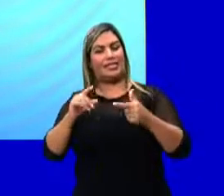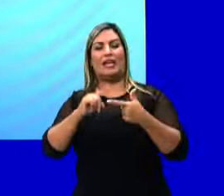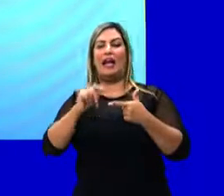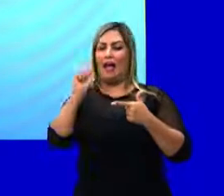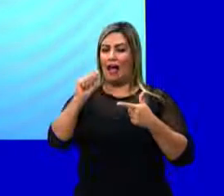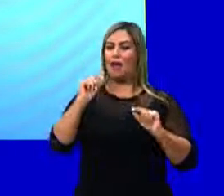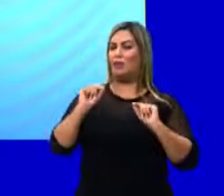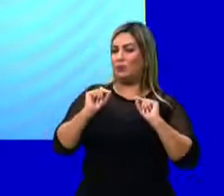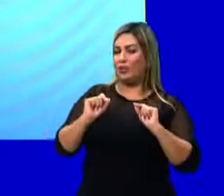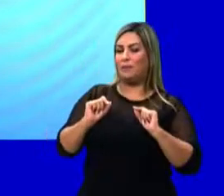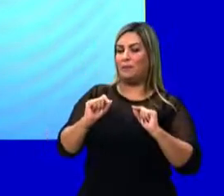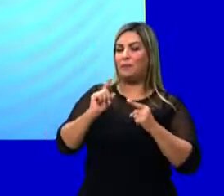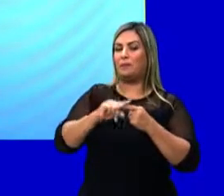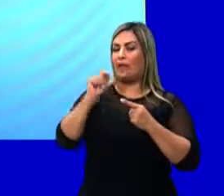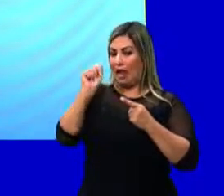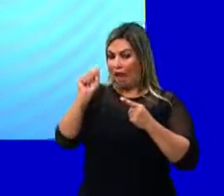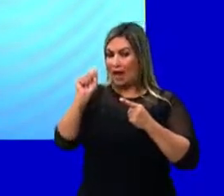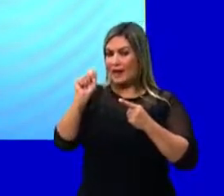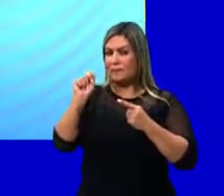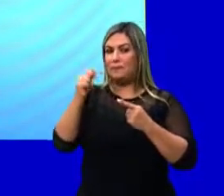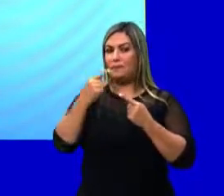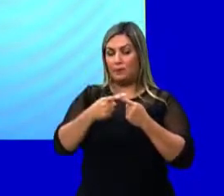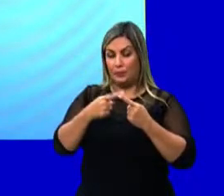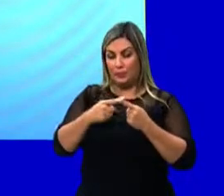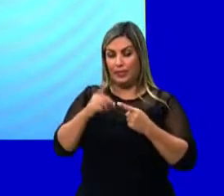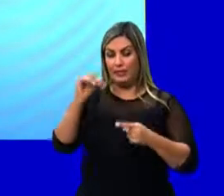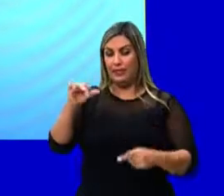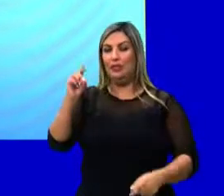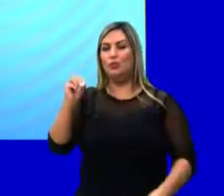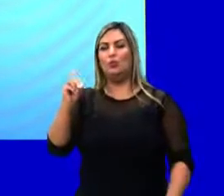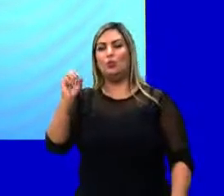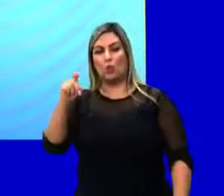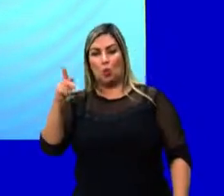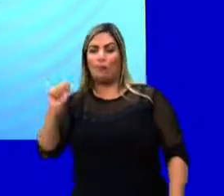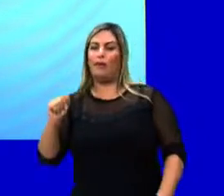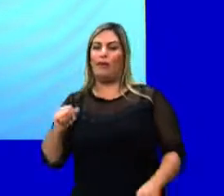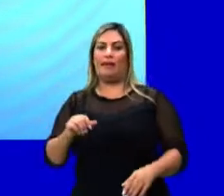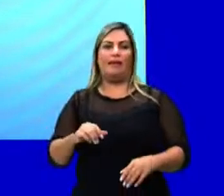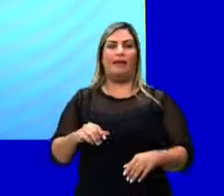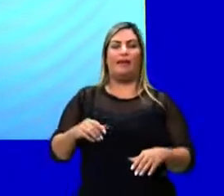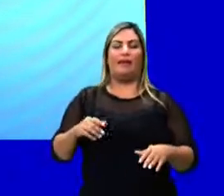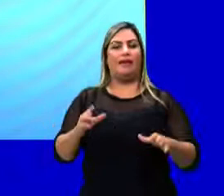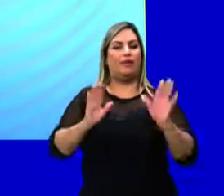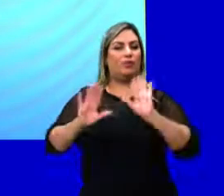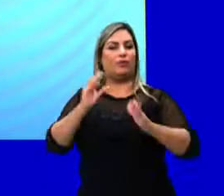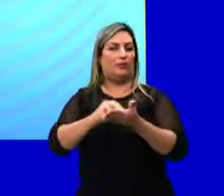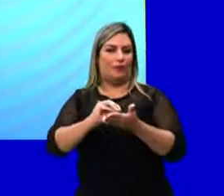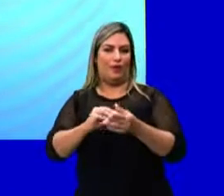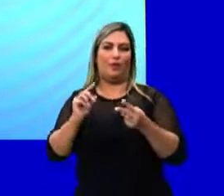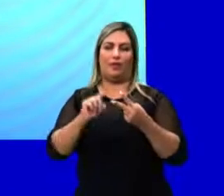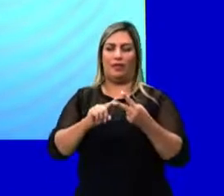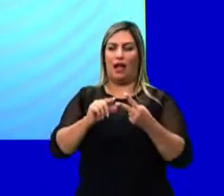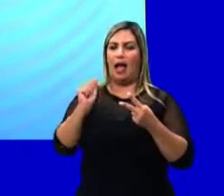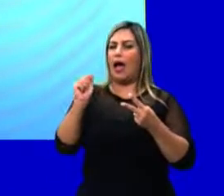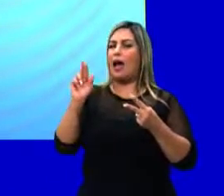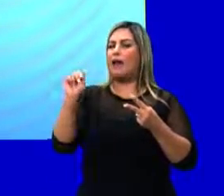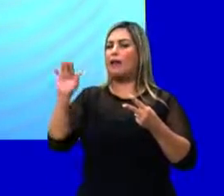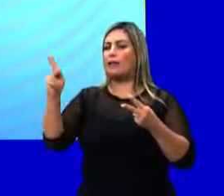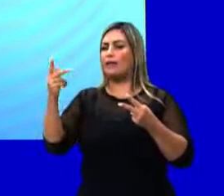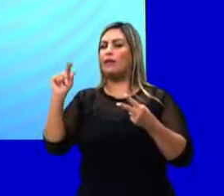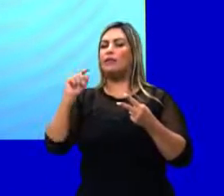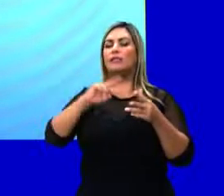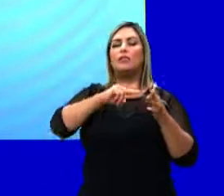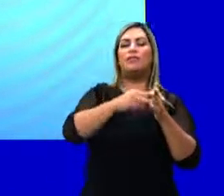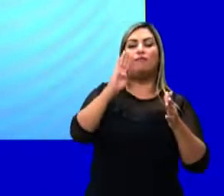entender que, né, esse passasse dando sopa seria descuidado, né? O de Araque corresponde a